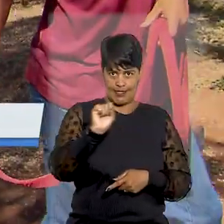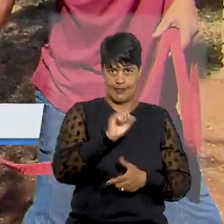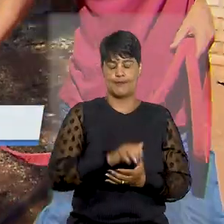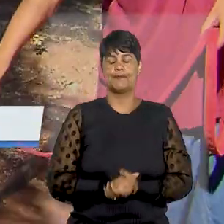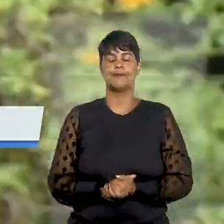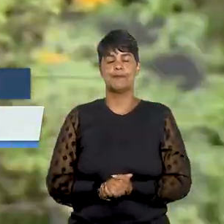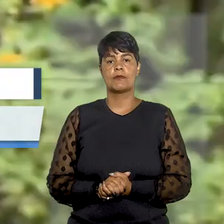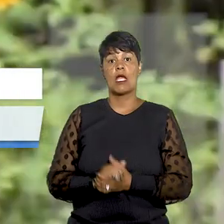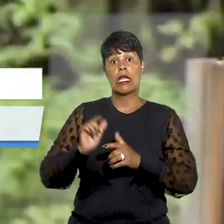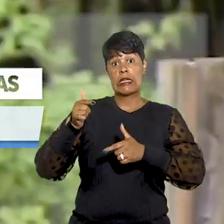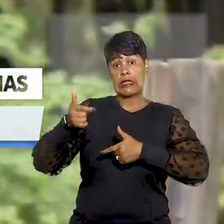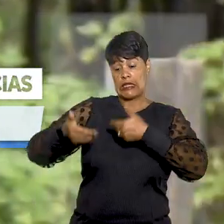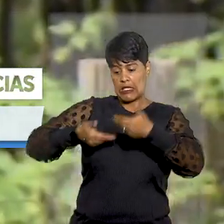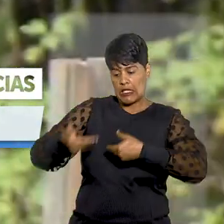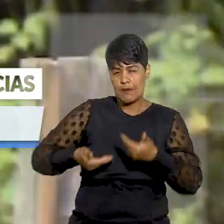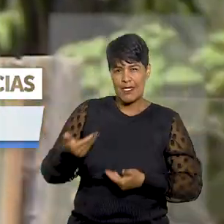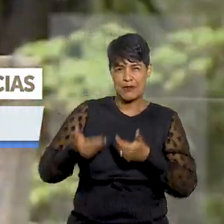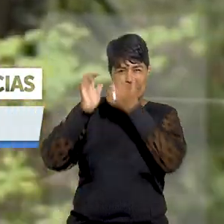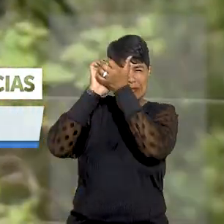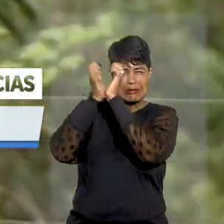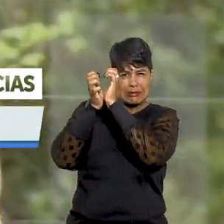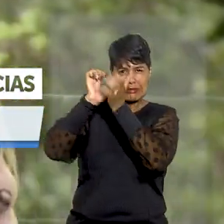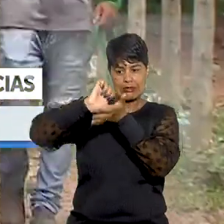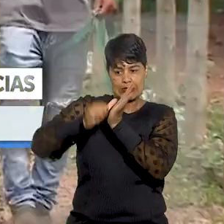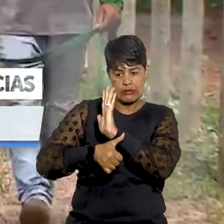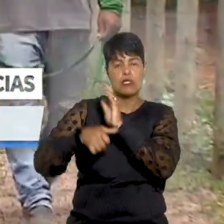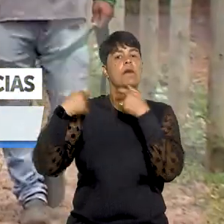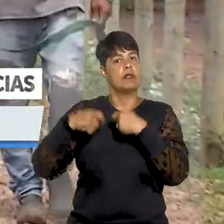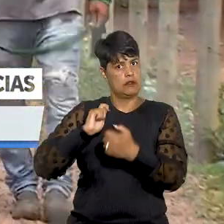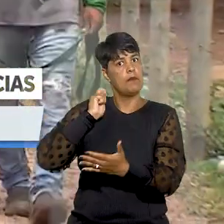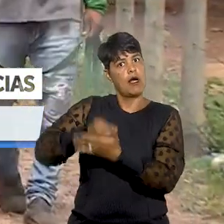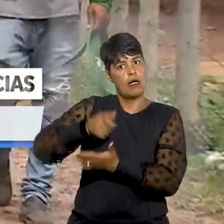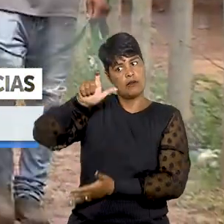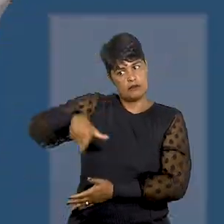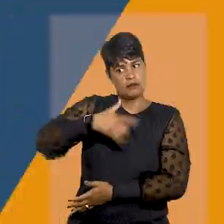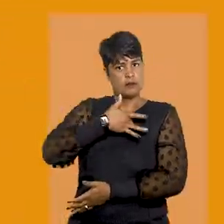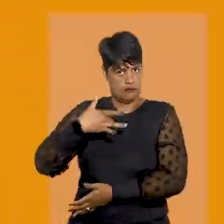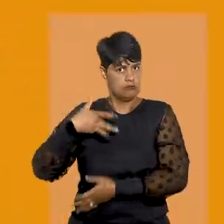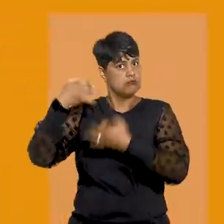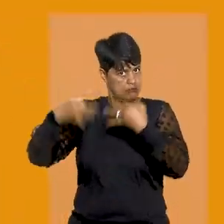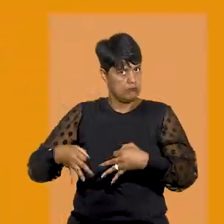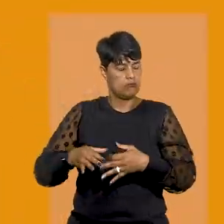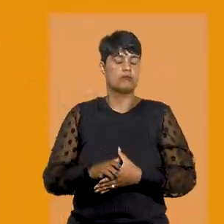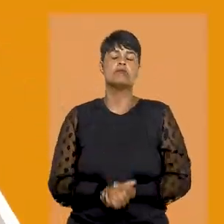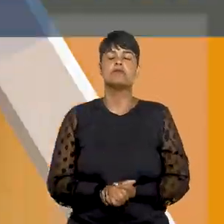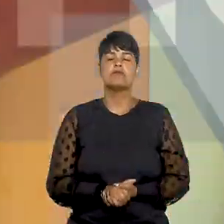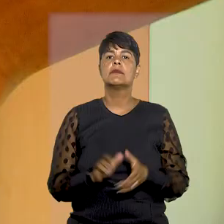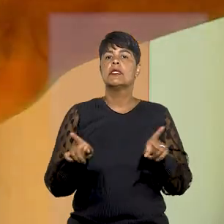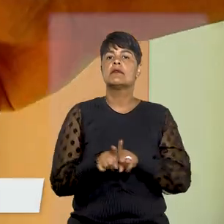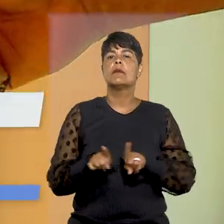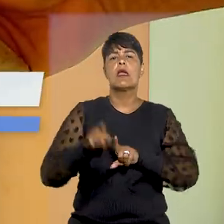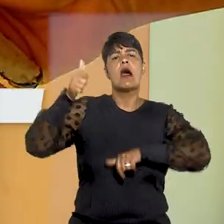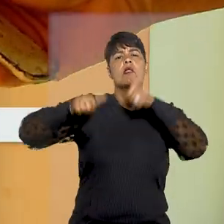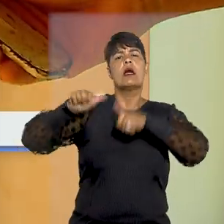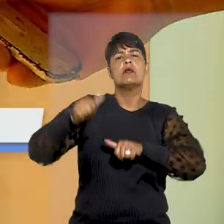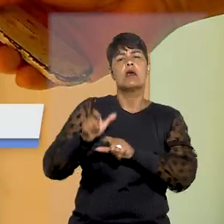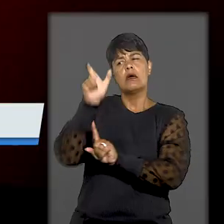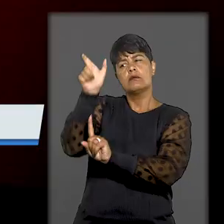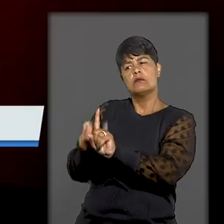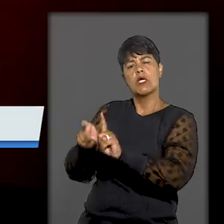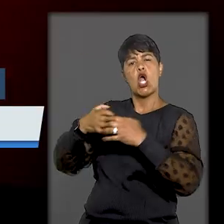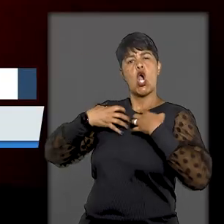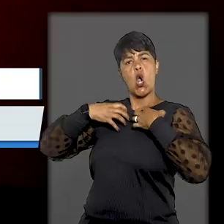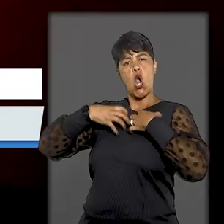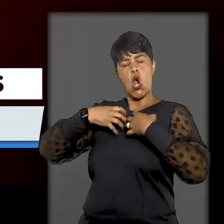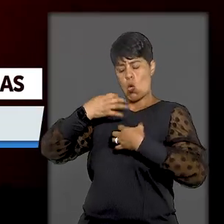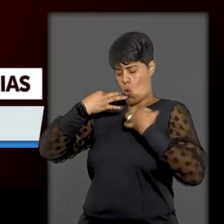de Down e lesão cerebral deve ser coberto de maneira Ampla por plano de saúde e mais análise de comportamento